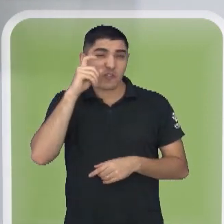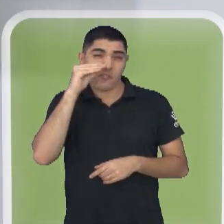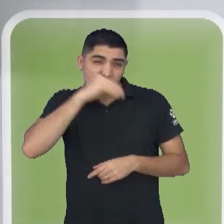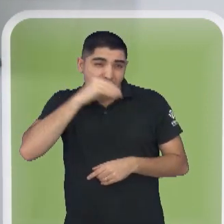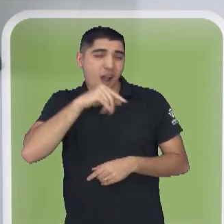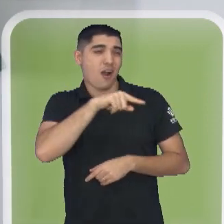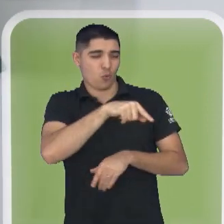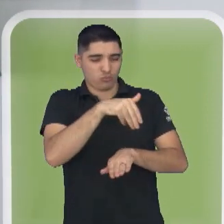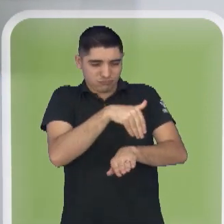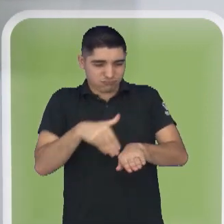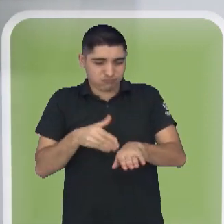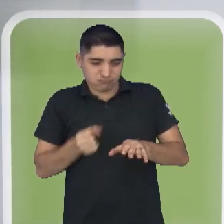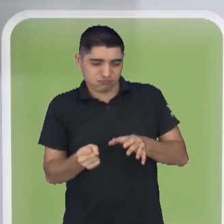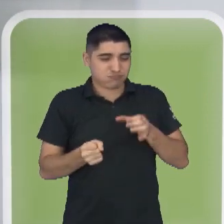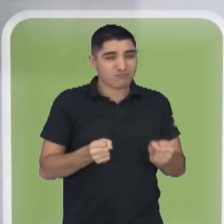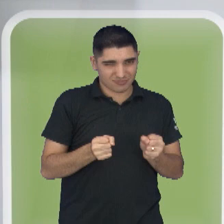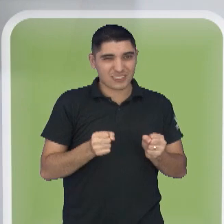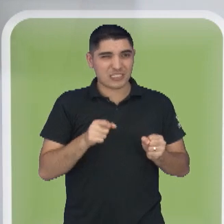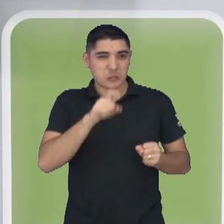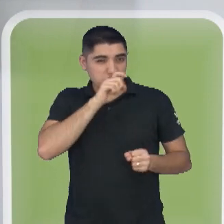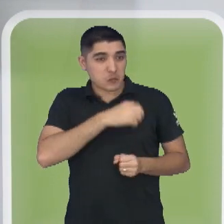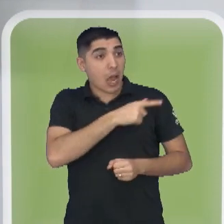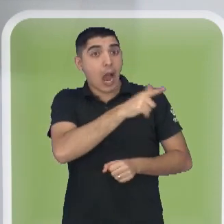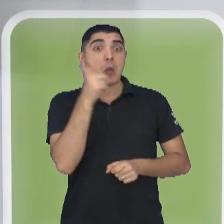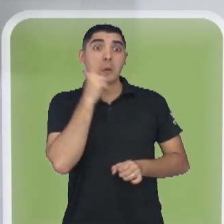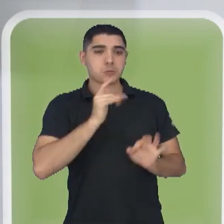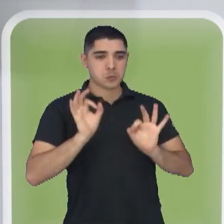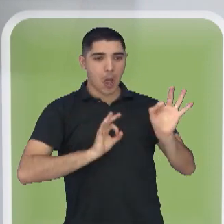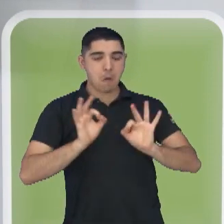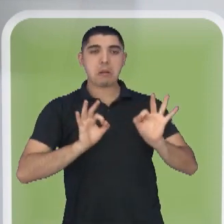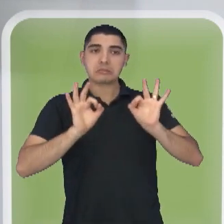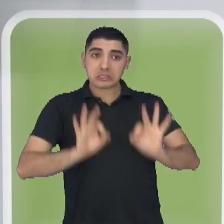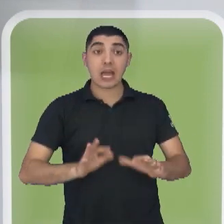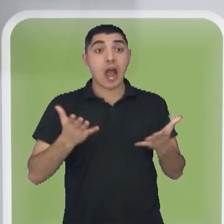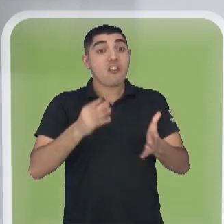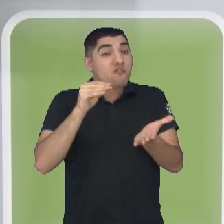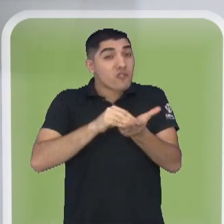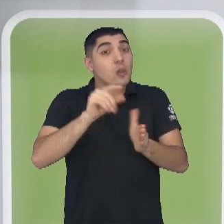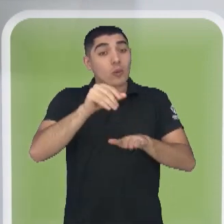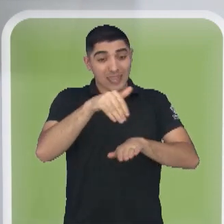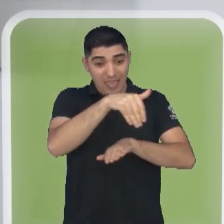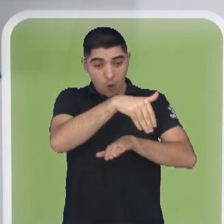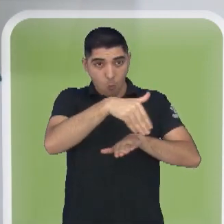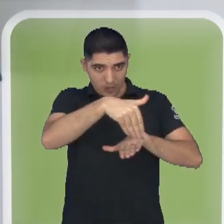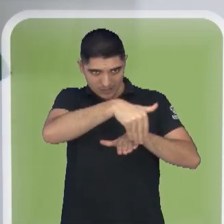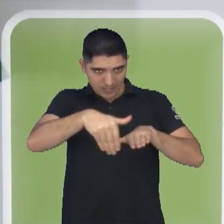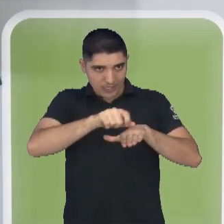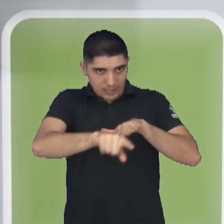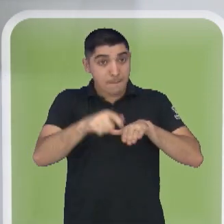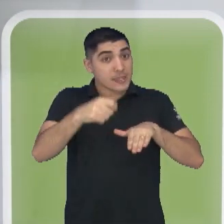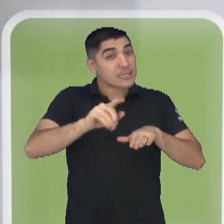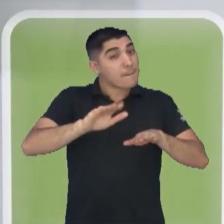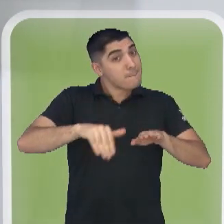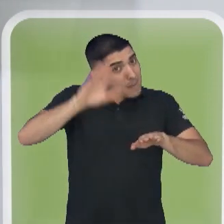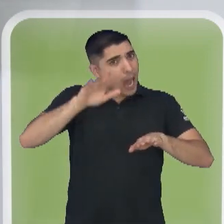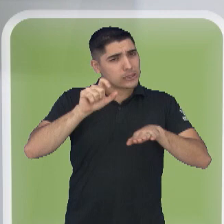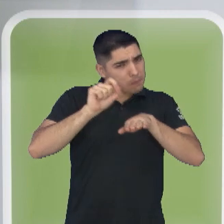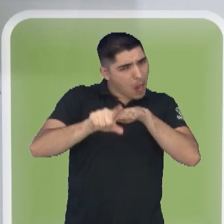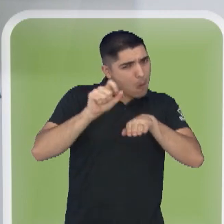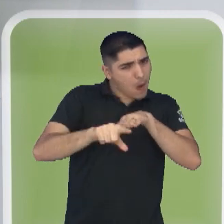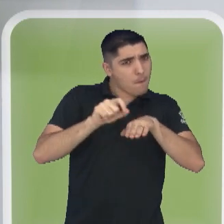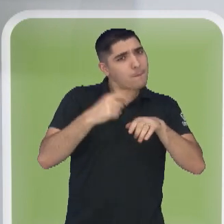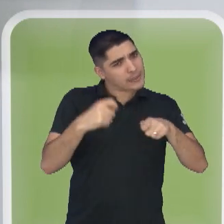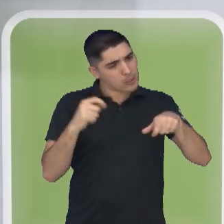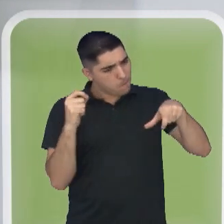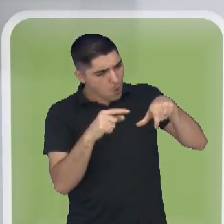ele conseguiu acertar a zaga, agora falta fazer o ataque balançar mais redes. É lógico que, como a gente sempre fala aqui, de 1